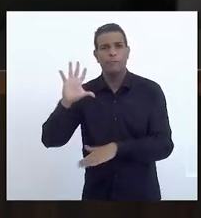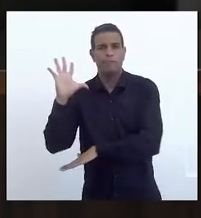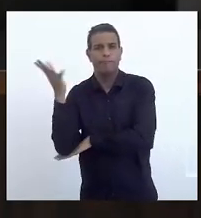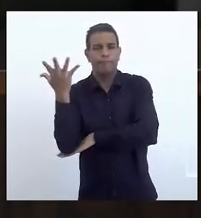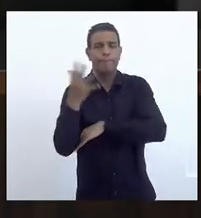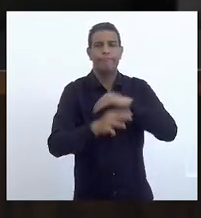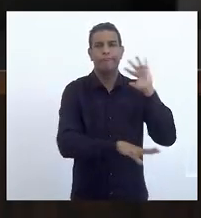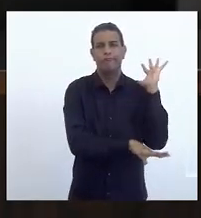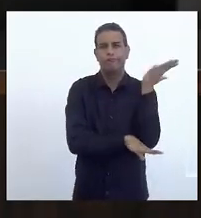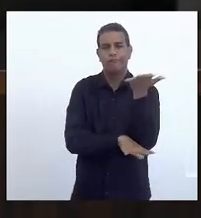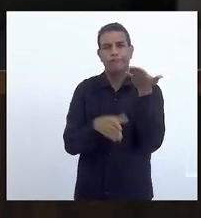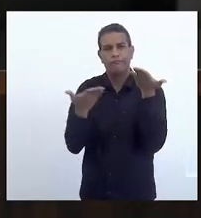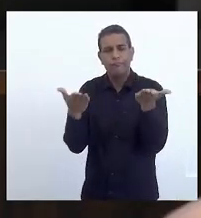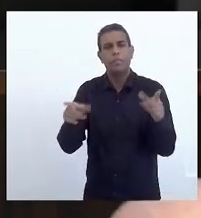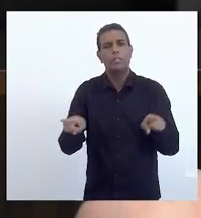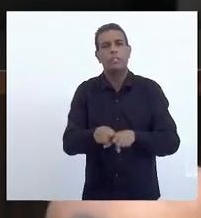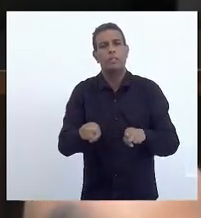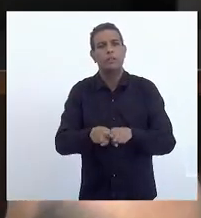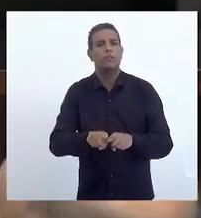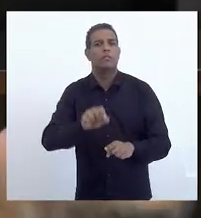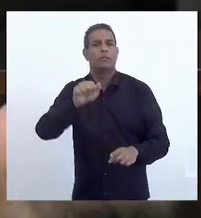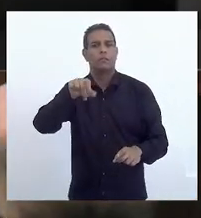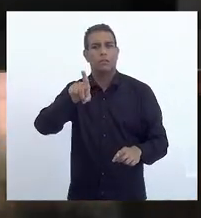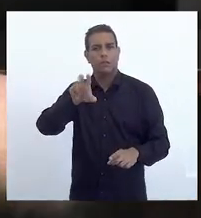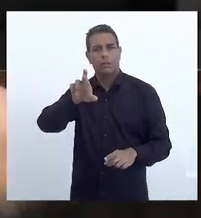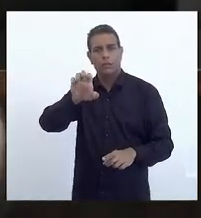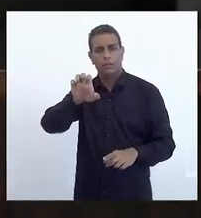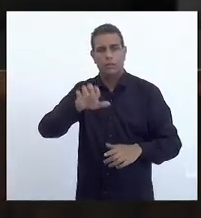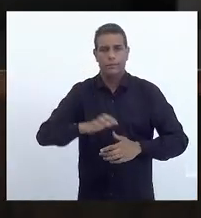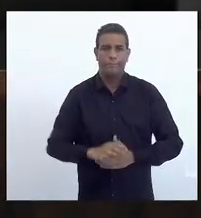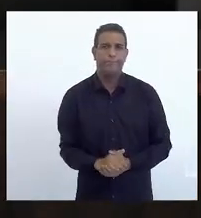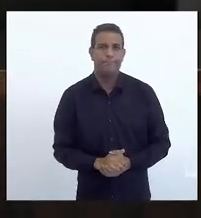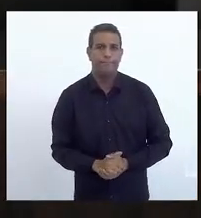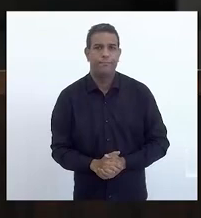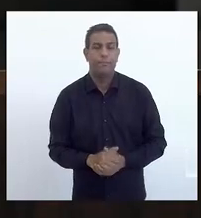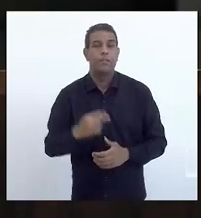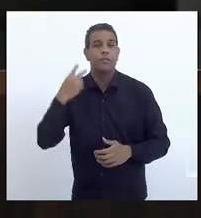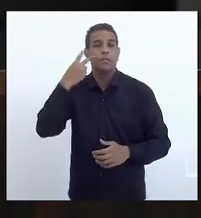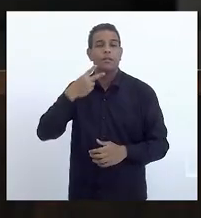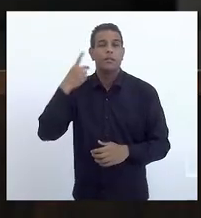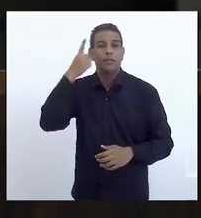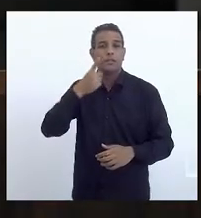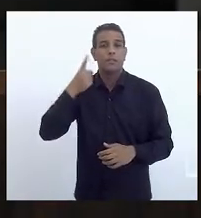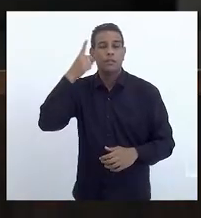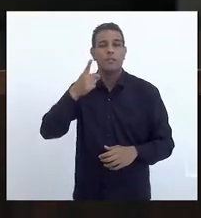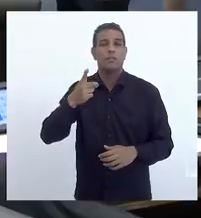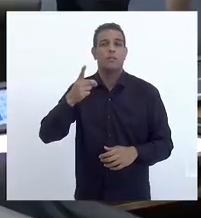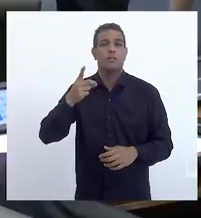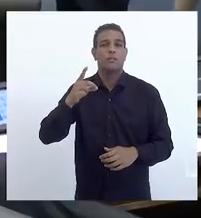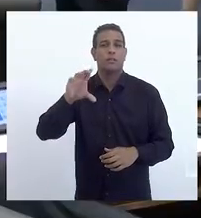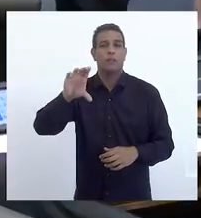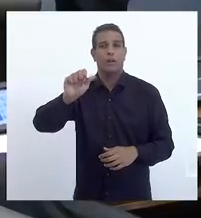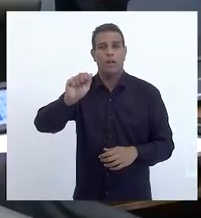Deputado Gustavo Schmidt. Deputado André Correia. Deputado André Correia. Deputado Carlos Mink.